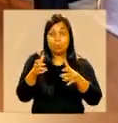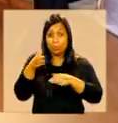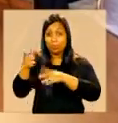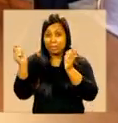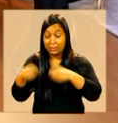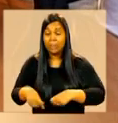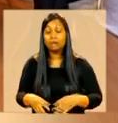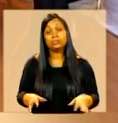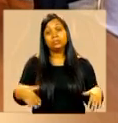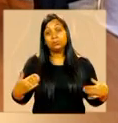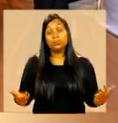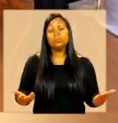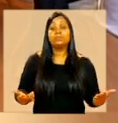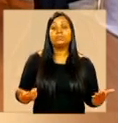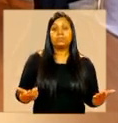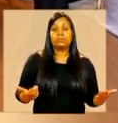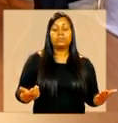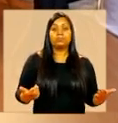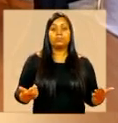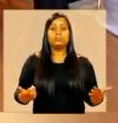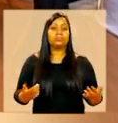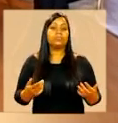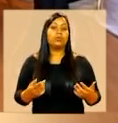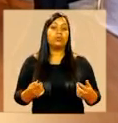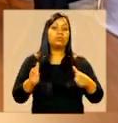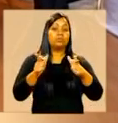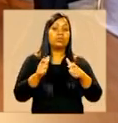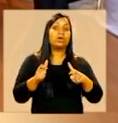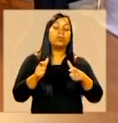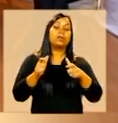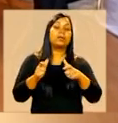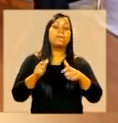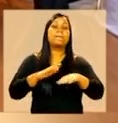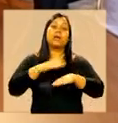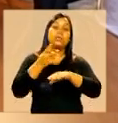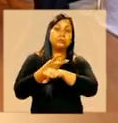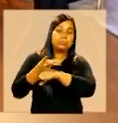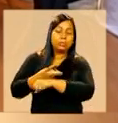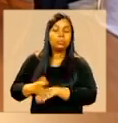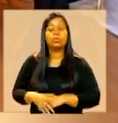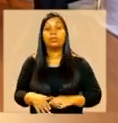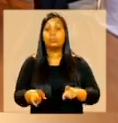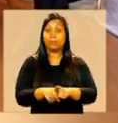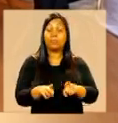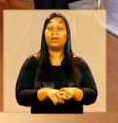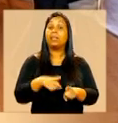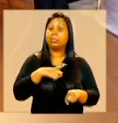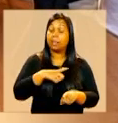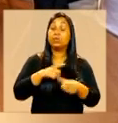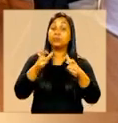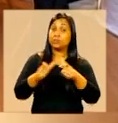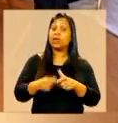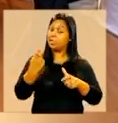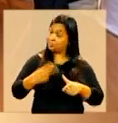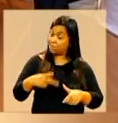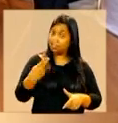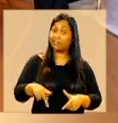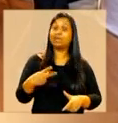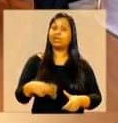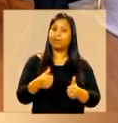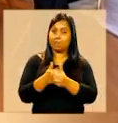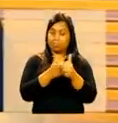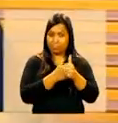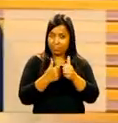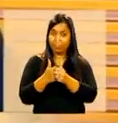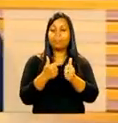né? Então, assim, são acho que os destinos mais procurados. ô Marcos, mas a gente também tem os destinos, às vezes, aqui no quintal